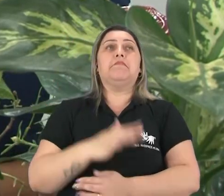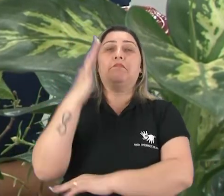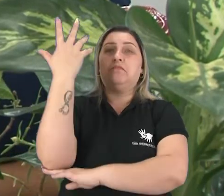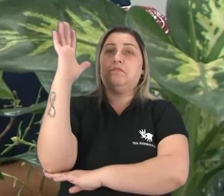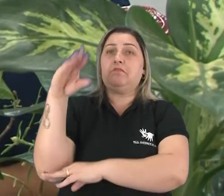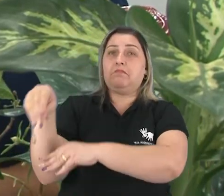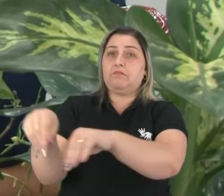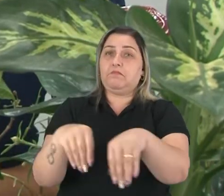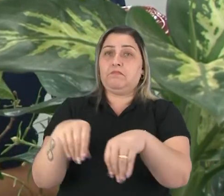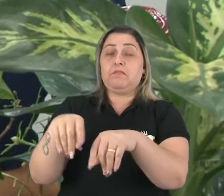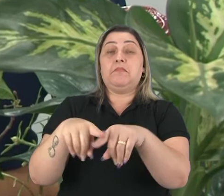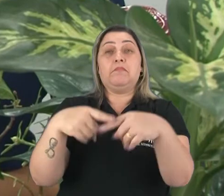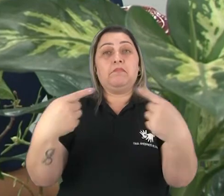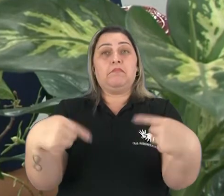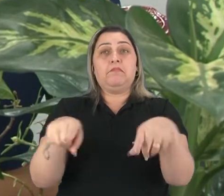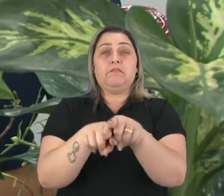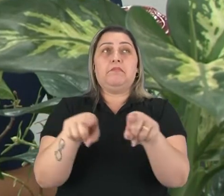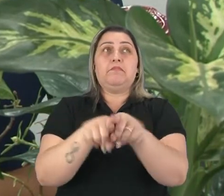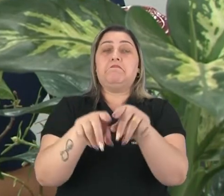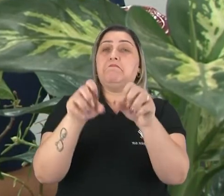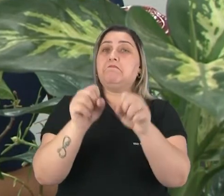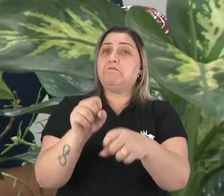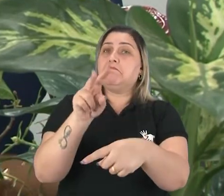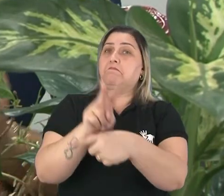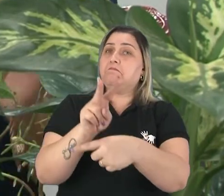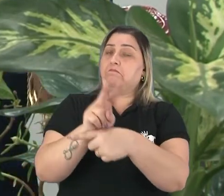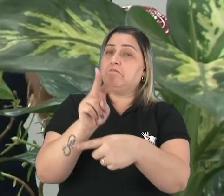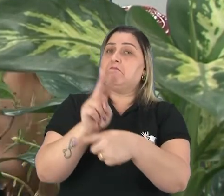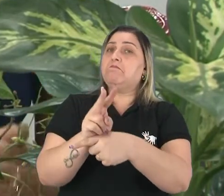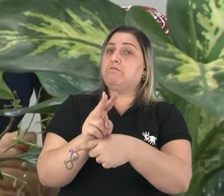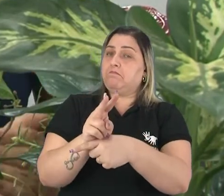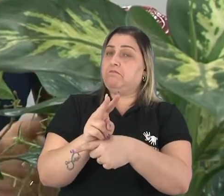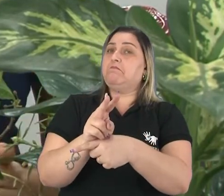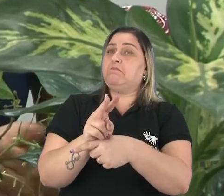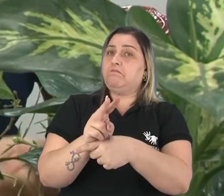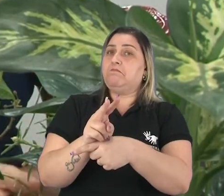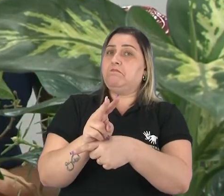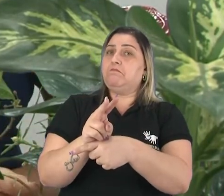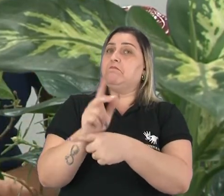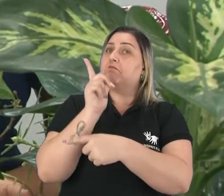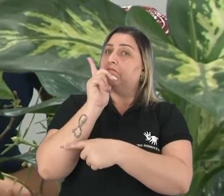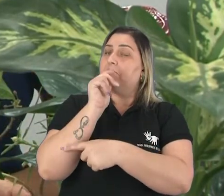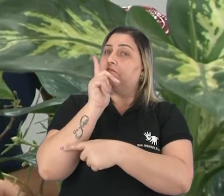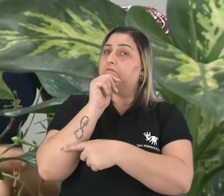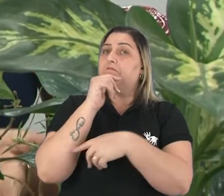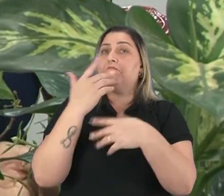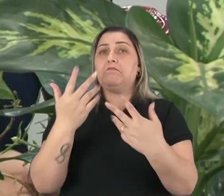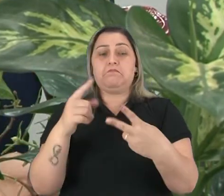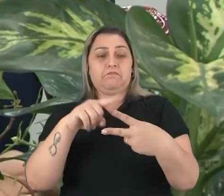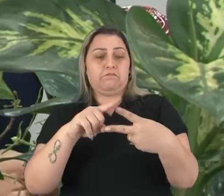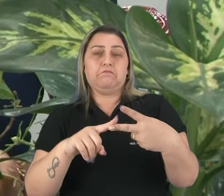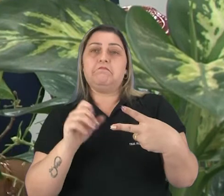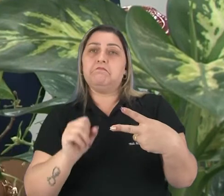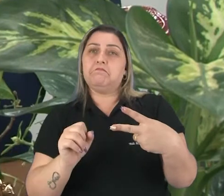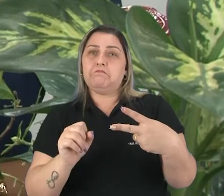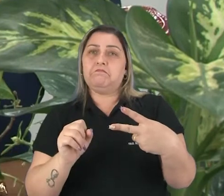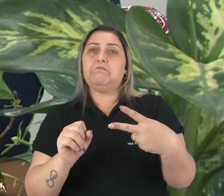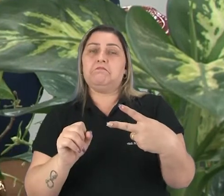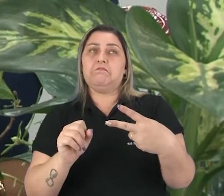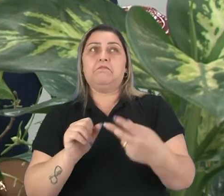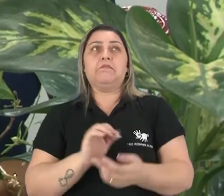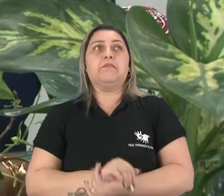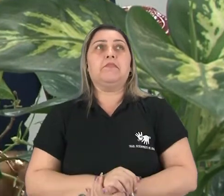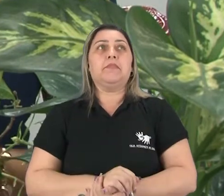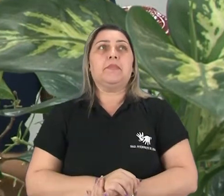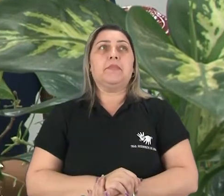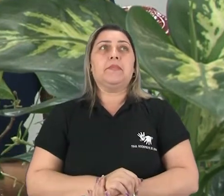planta terrestre, mas também pode ser considerada uma planta aquática, ou seja, ela também pode se desenvolver na